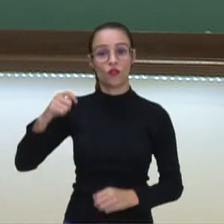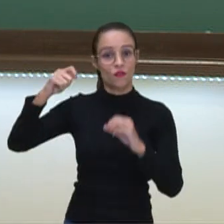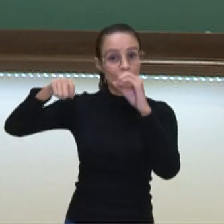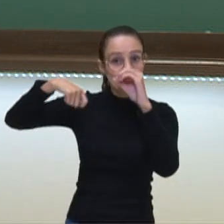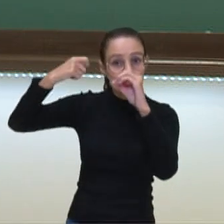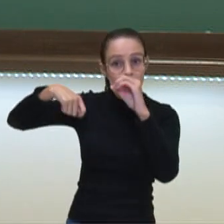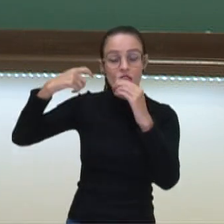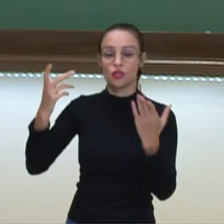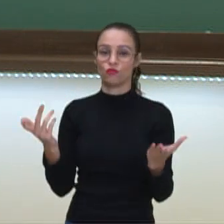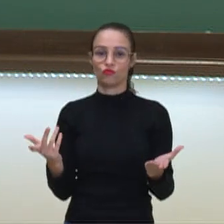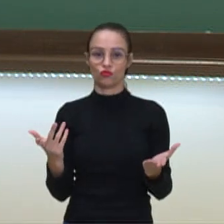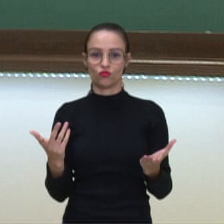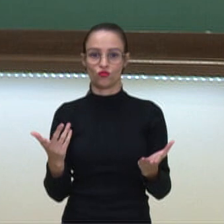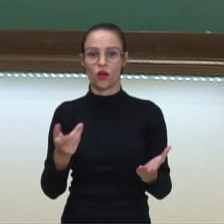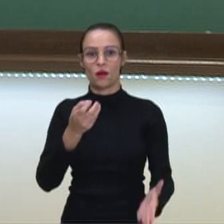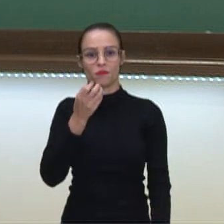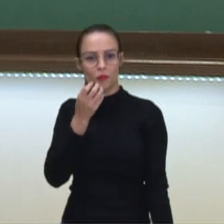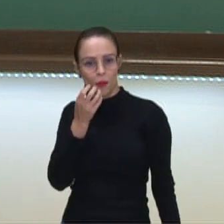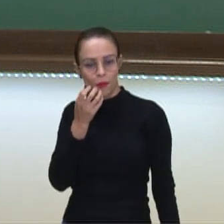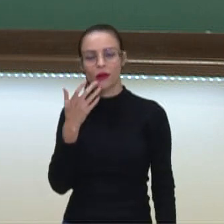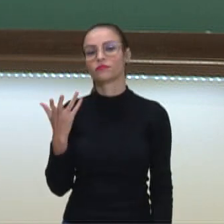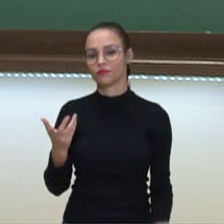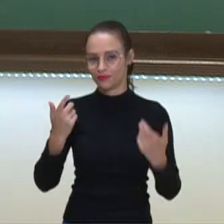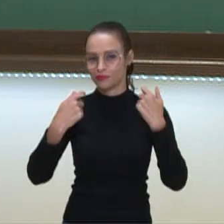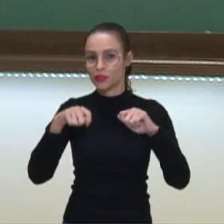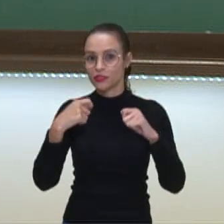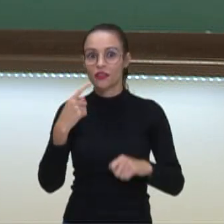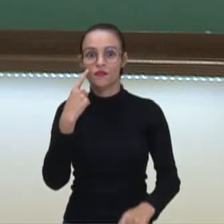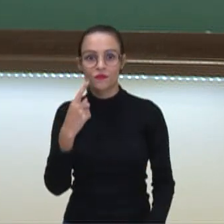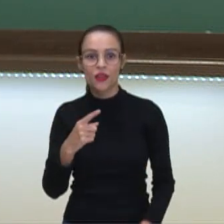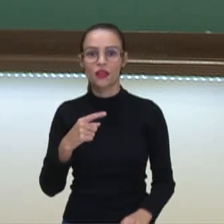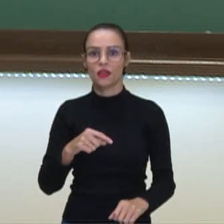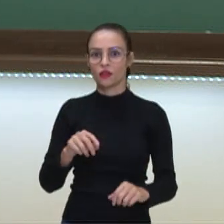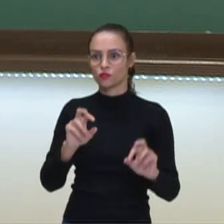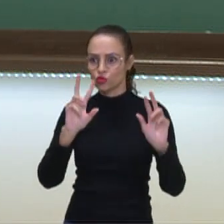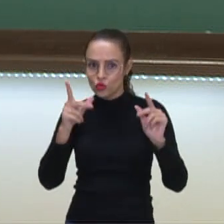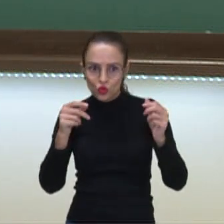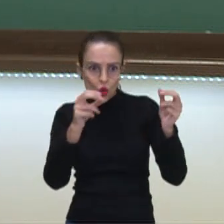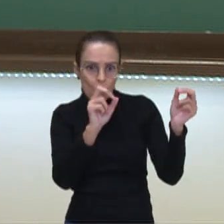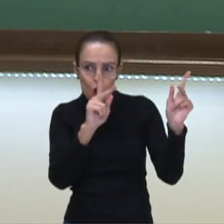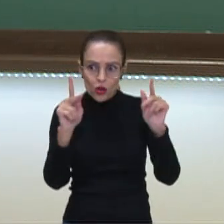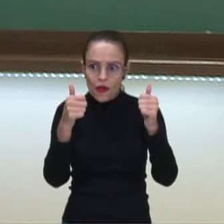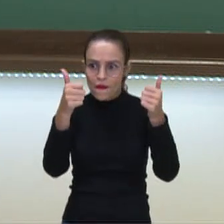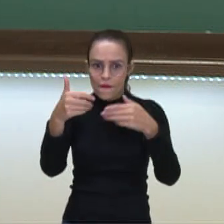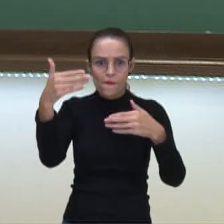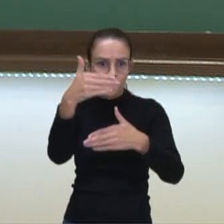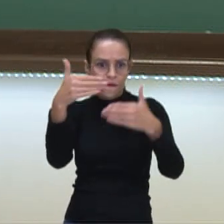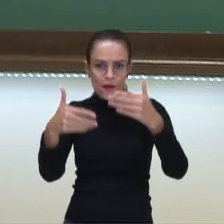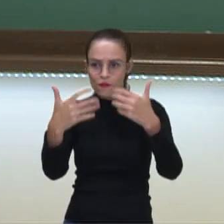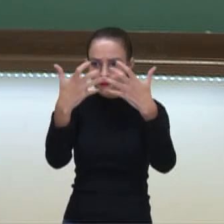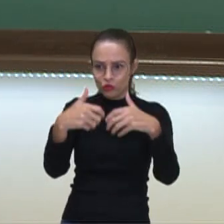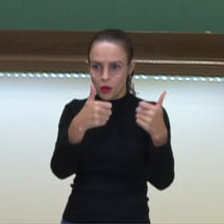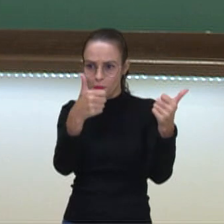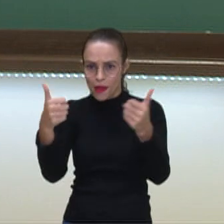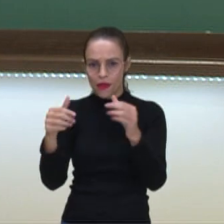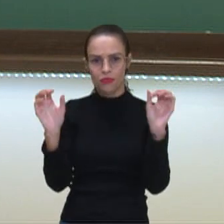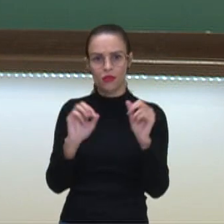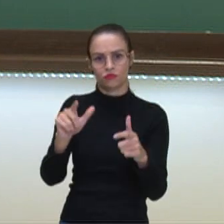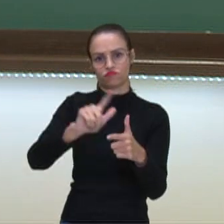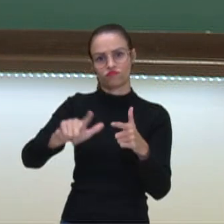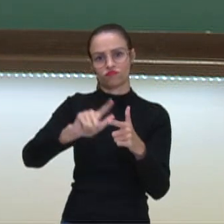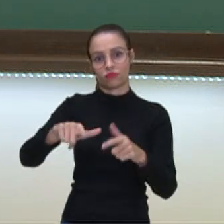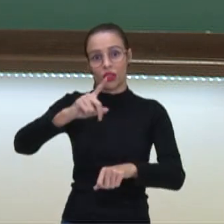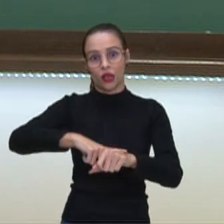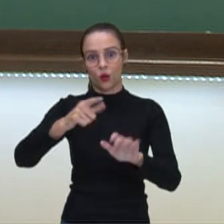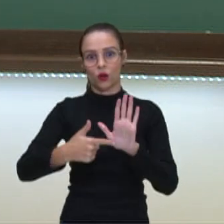um áudio, a gente precisa se certificar de que esse áudio está ok, que ele vai ser, né, reproduzido e que eu não tenha aí problemas